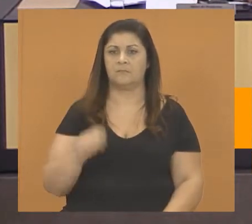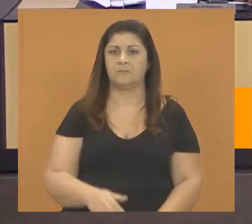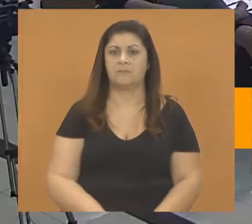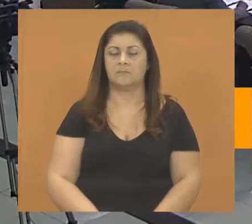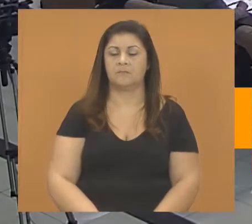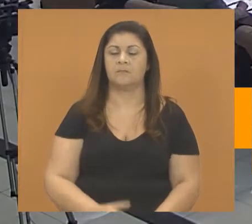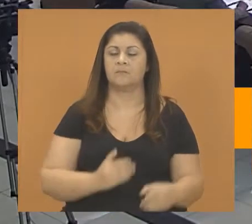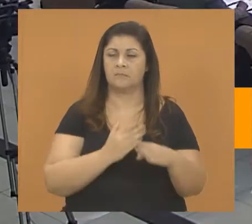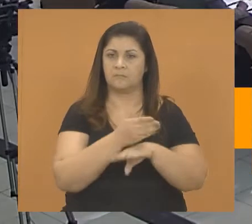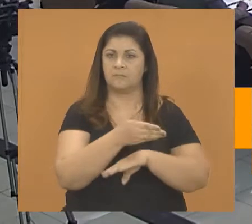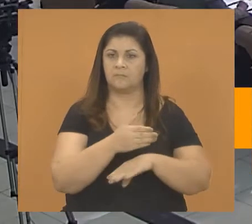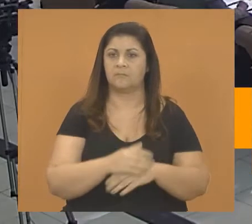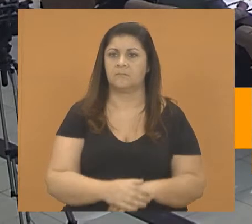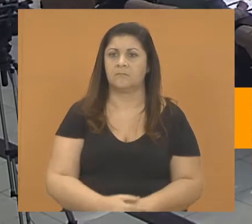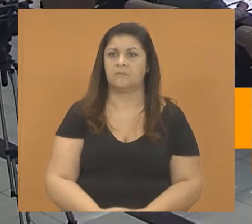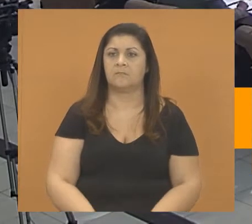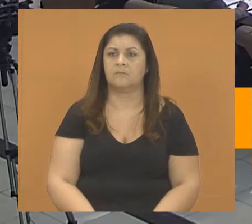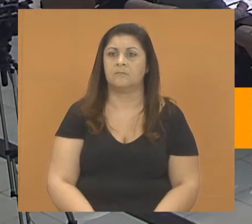aprovado